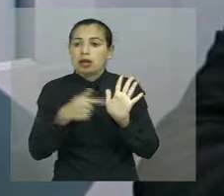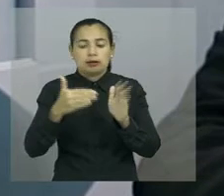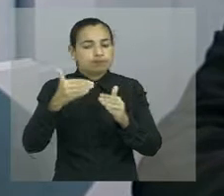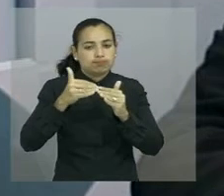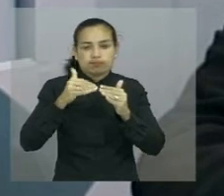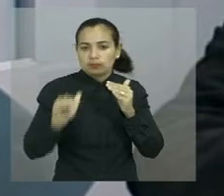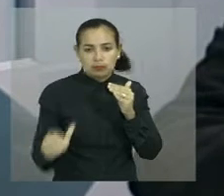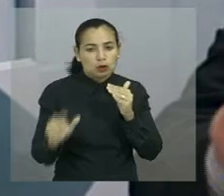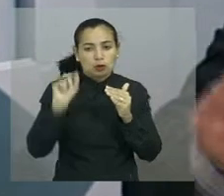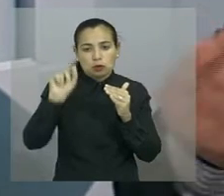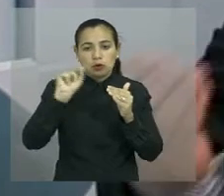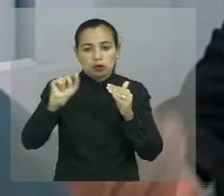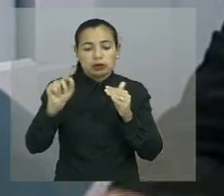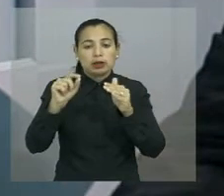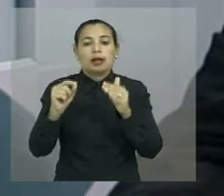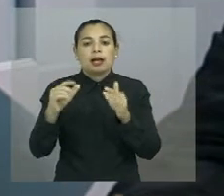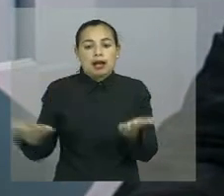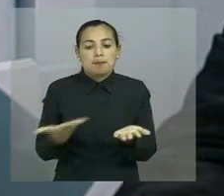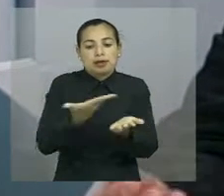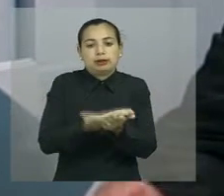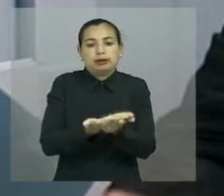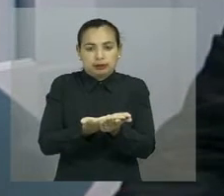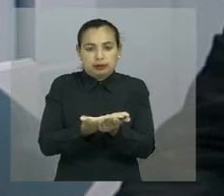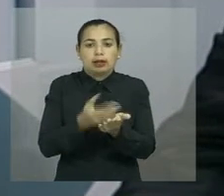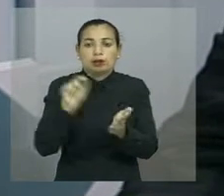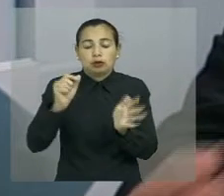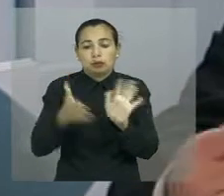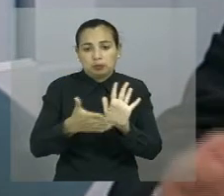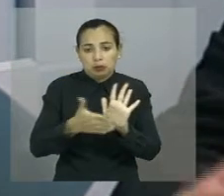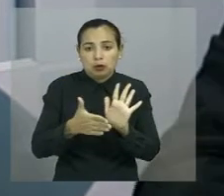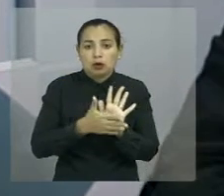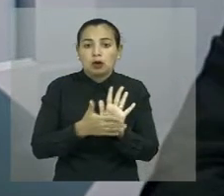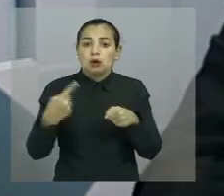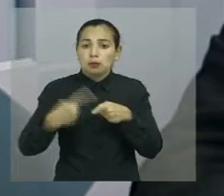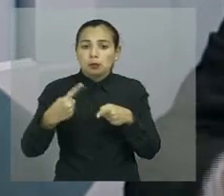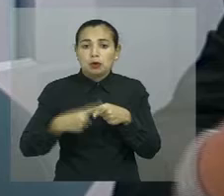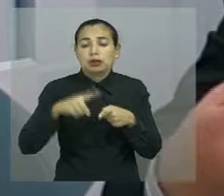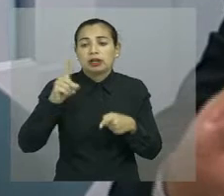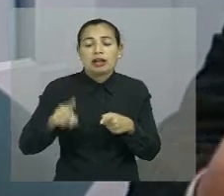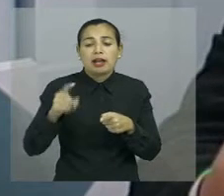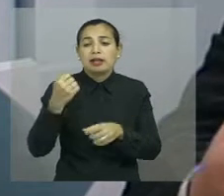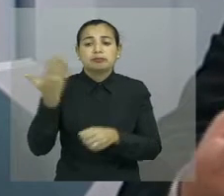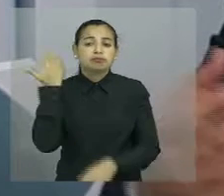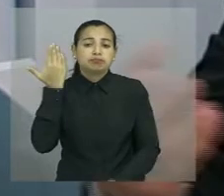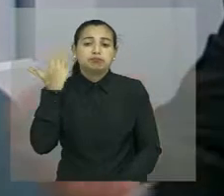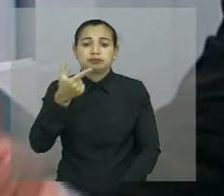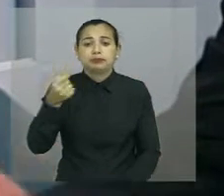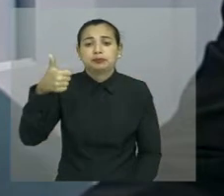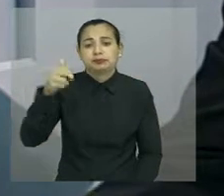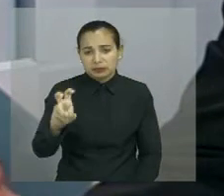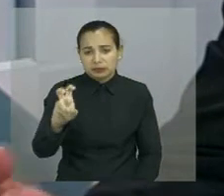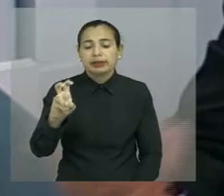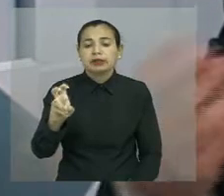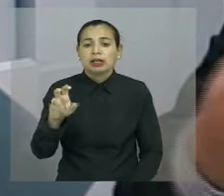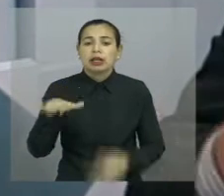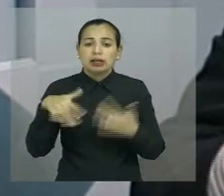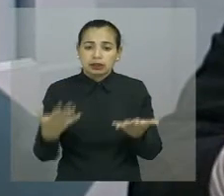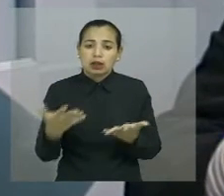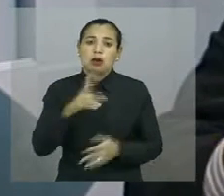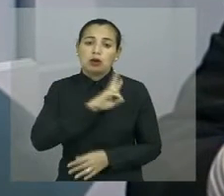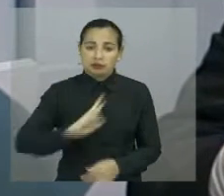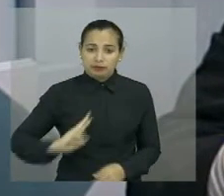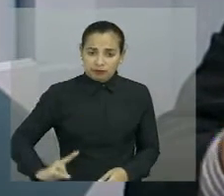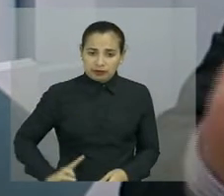contrário à matéria proposta, exatamente por ter acontecido já essa discussão, etc., ser matéria vencida. E aí, diante disso, a vereadora,